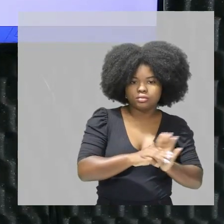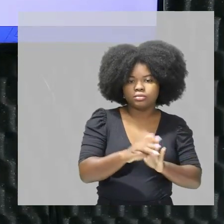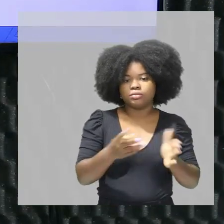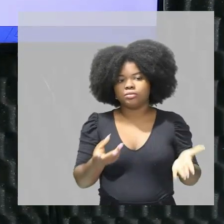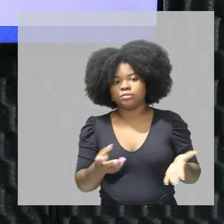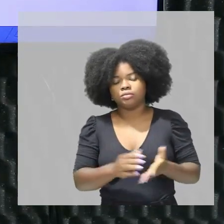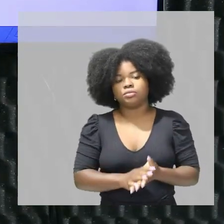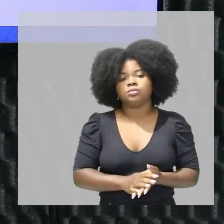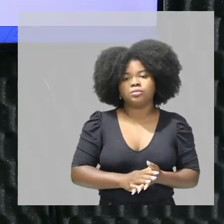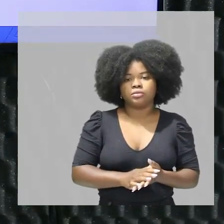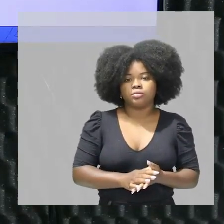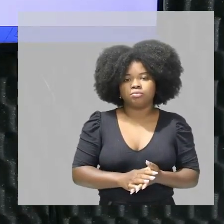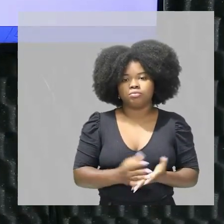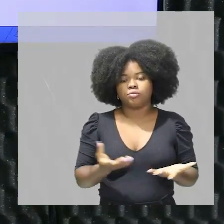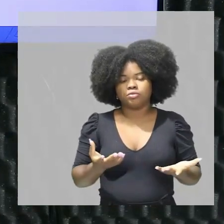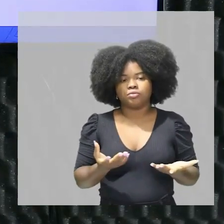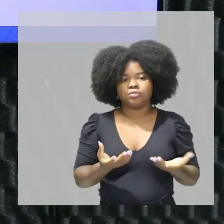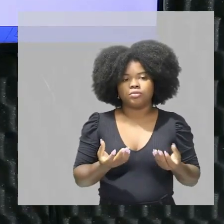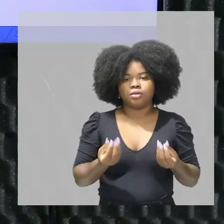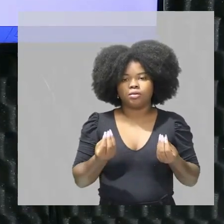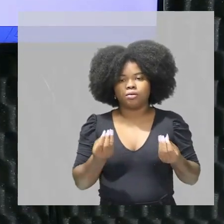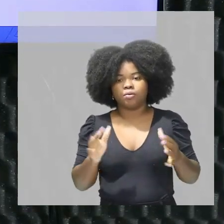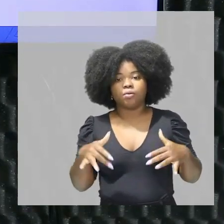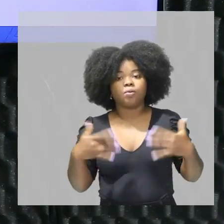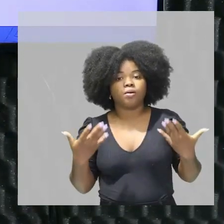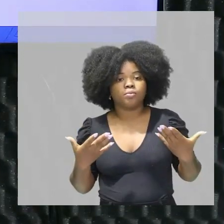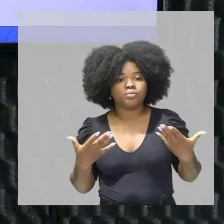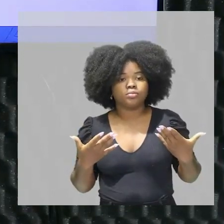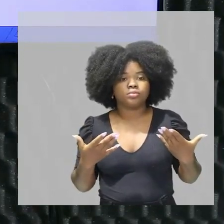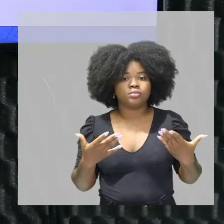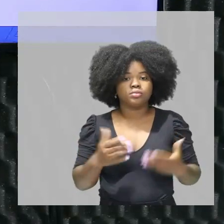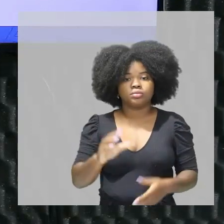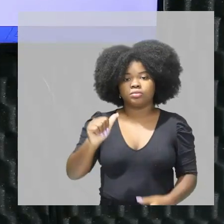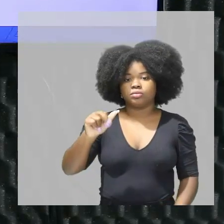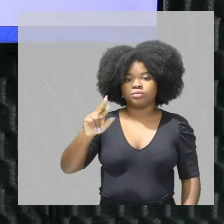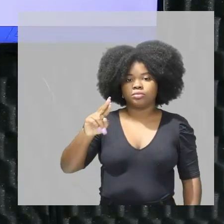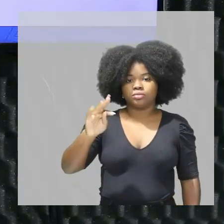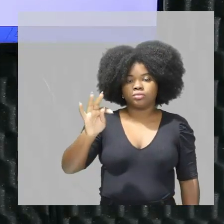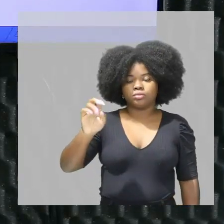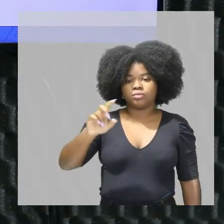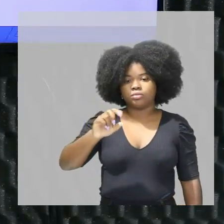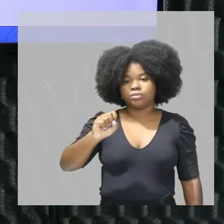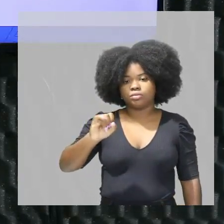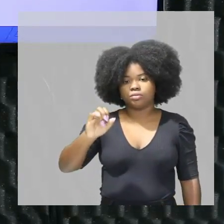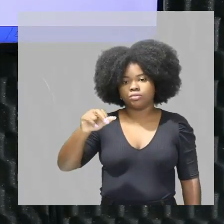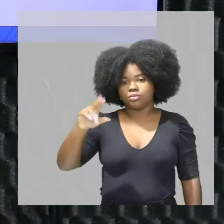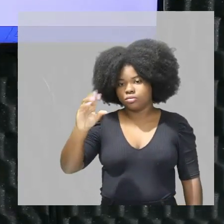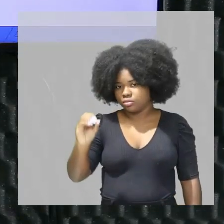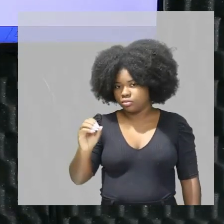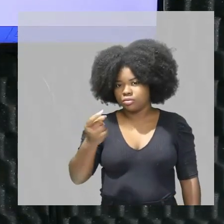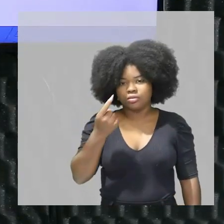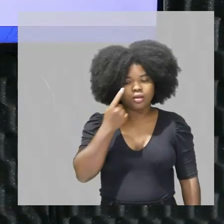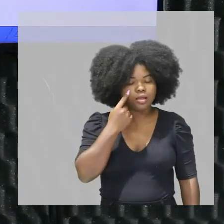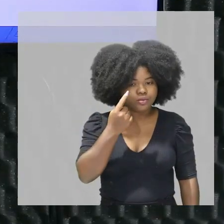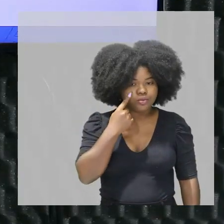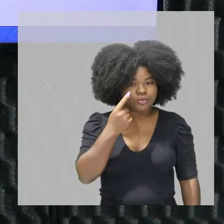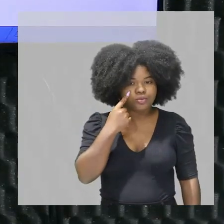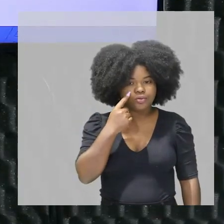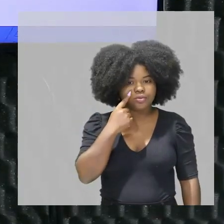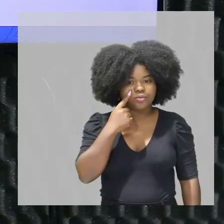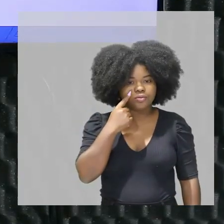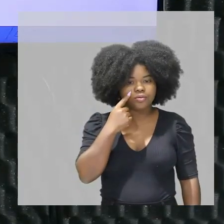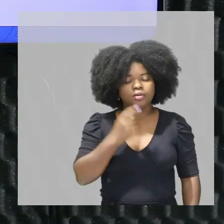lado mas ela é muito importante que é o chamado Claro meta o método cartesiano que a famosa dúvida metódica